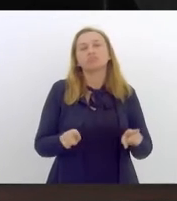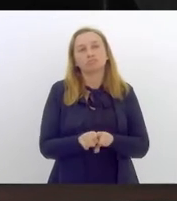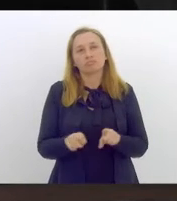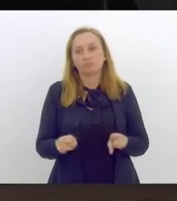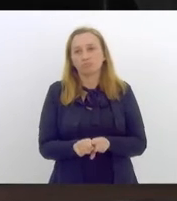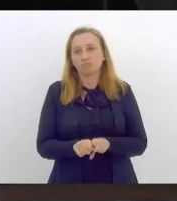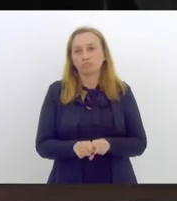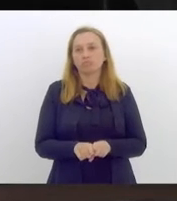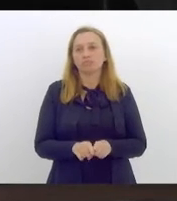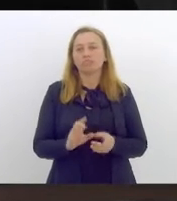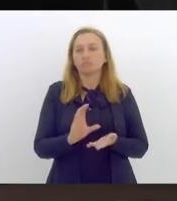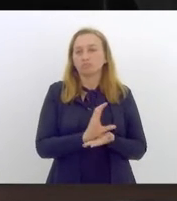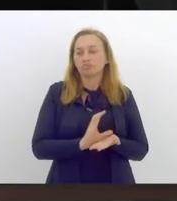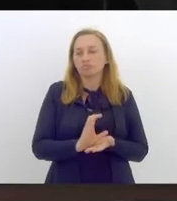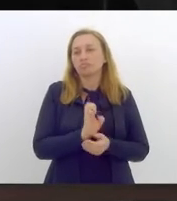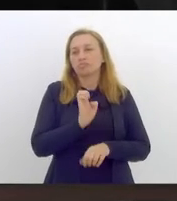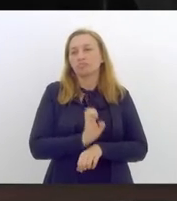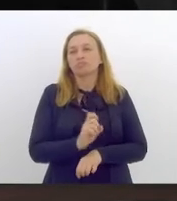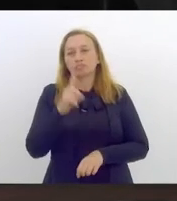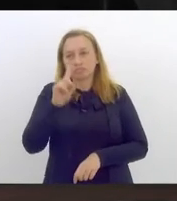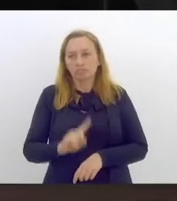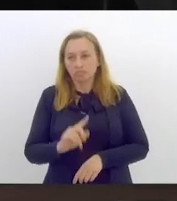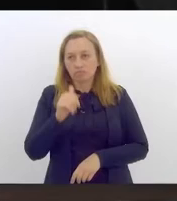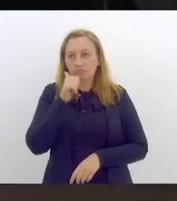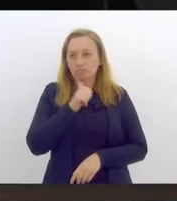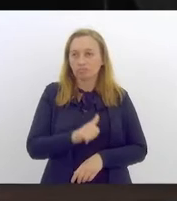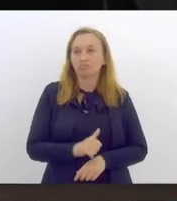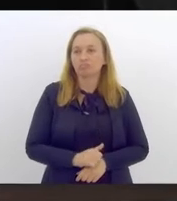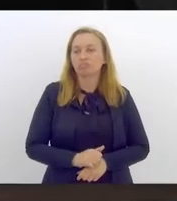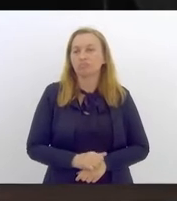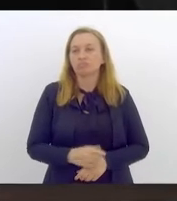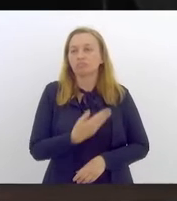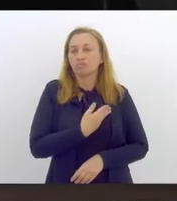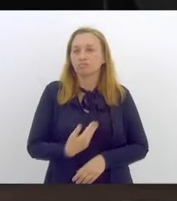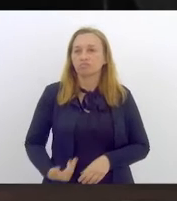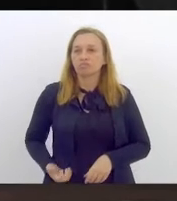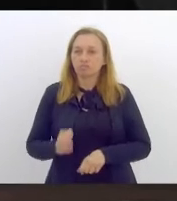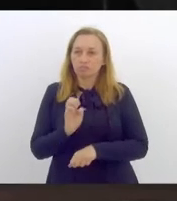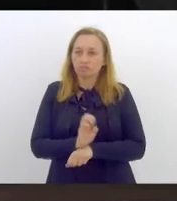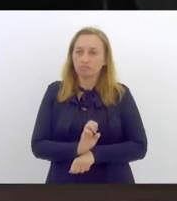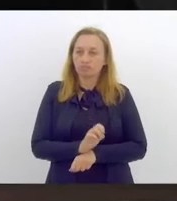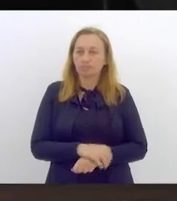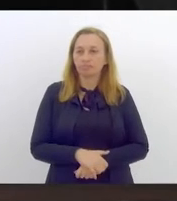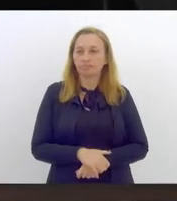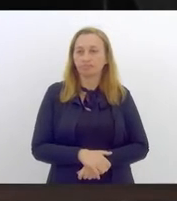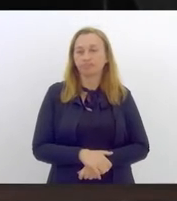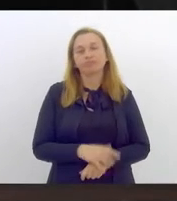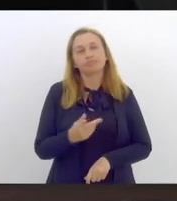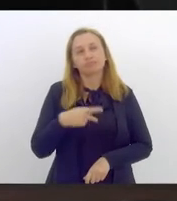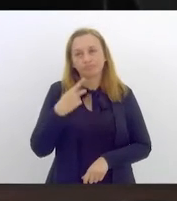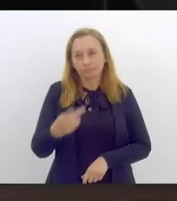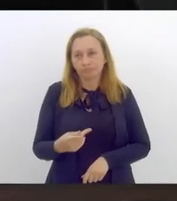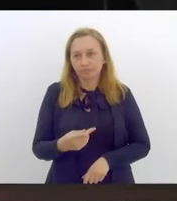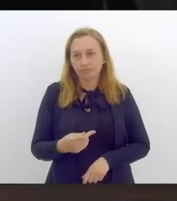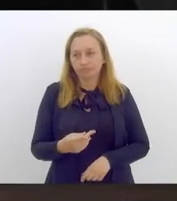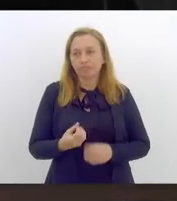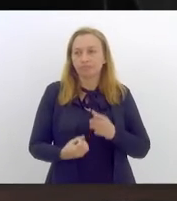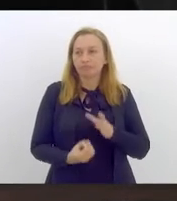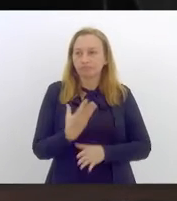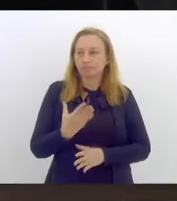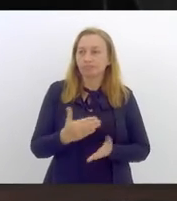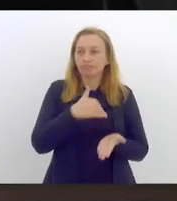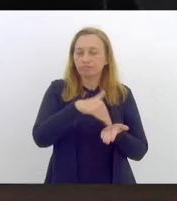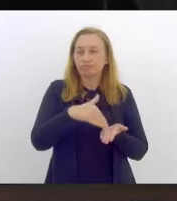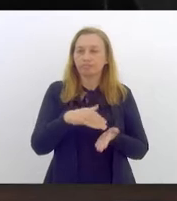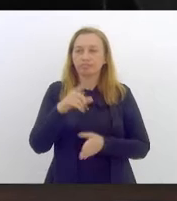Também no Conselho Estadual dos Direitos da Mulher, muito embora o governo do Estado tenha afirmado que irá criar a